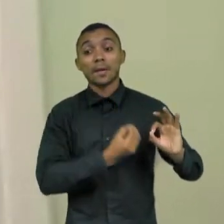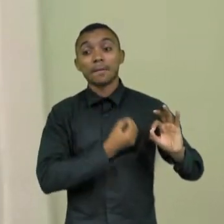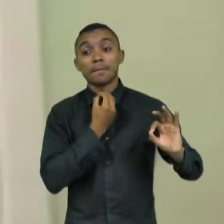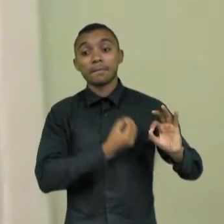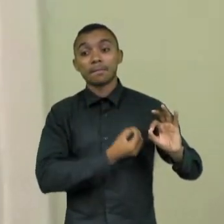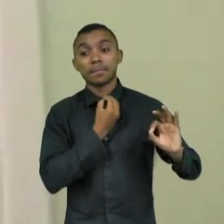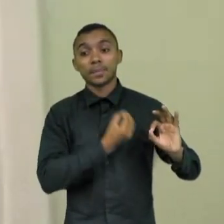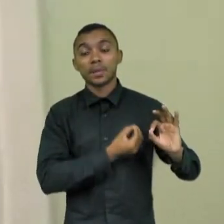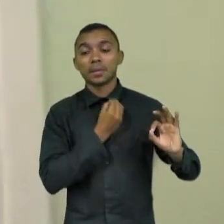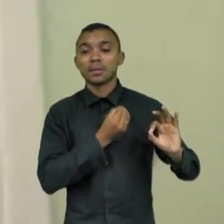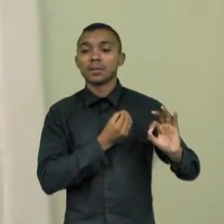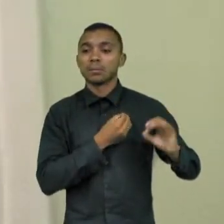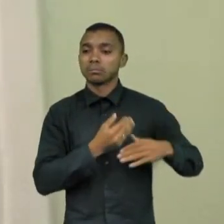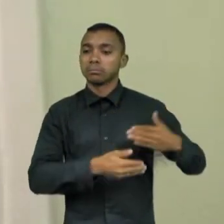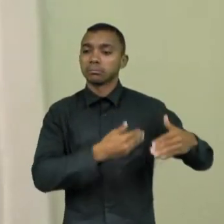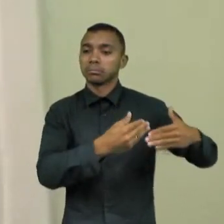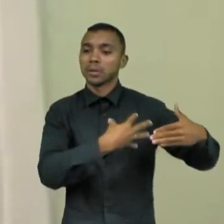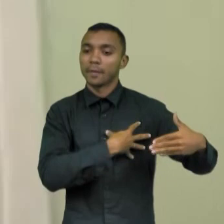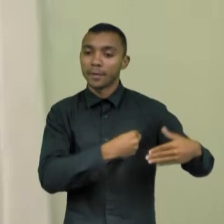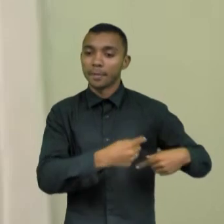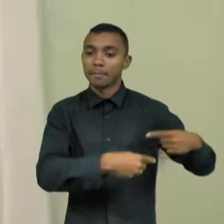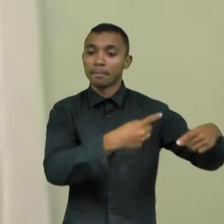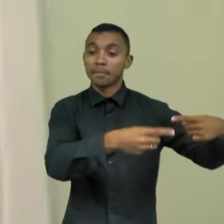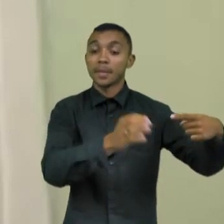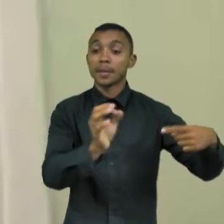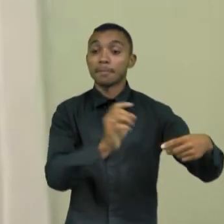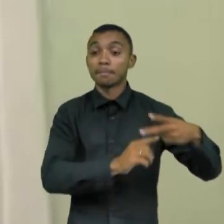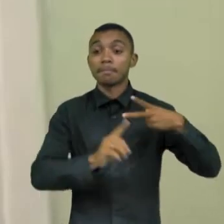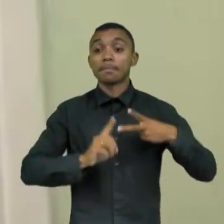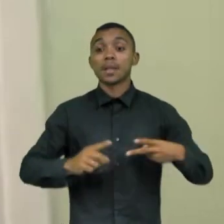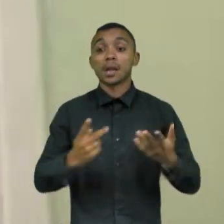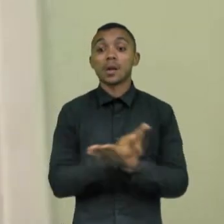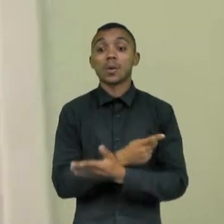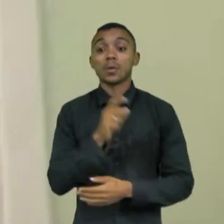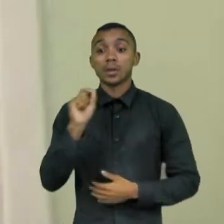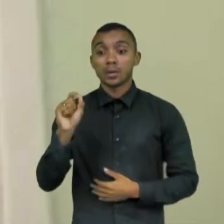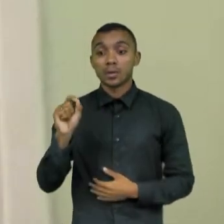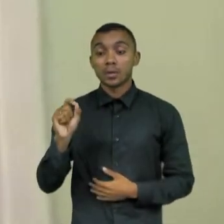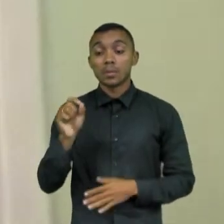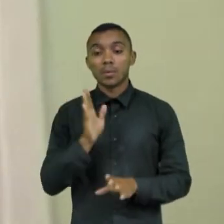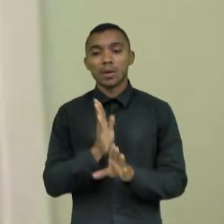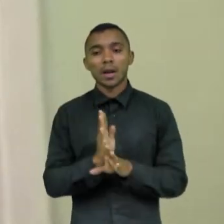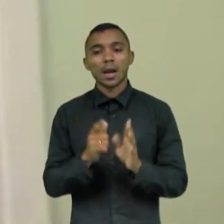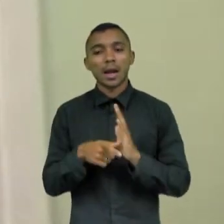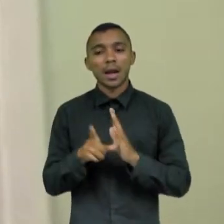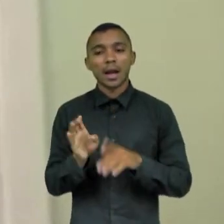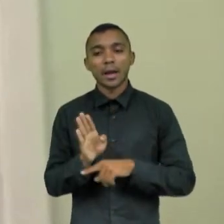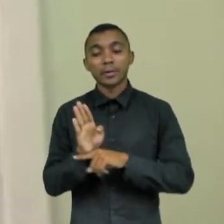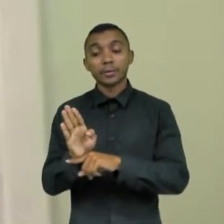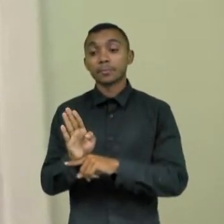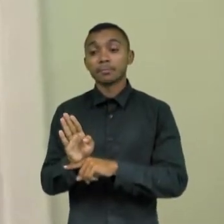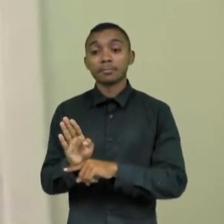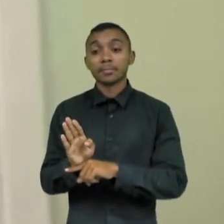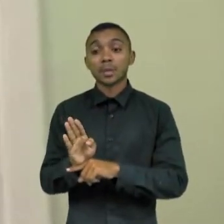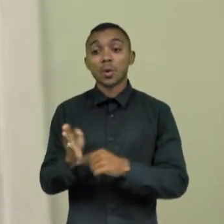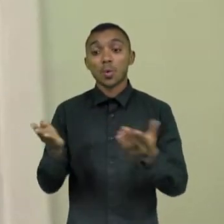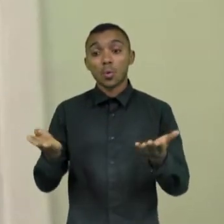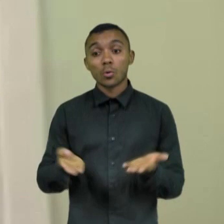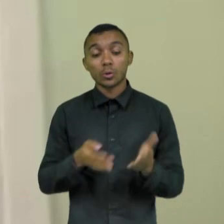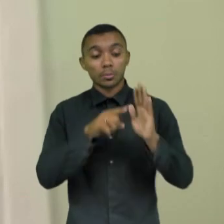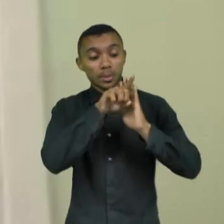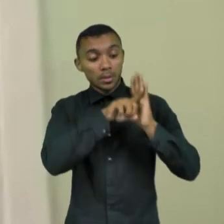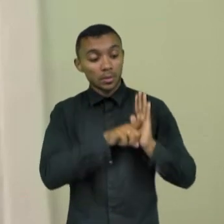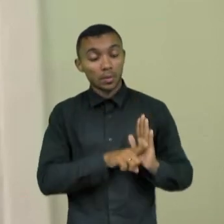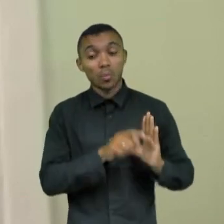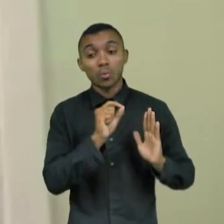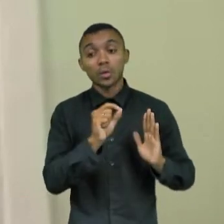a sua vida reprodutiva, né? Outra coisa que vem acontecendo, assim, por causa dessa ajuda, a situação que nós vivemos hoje,